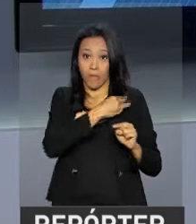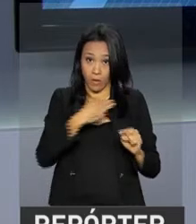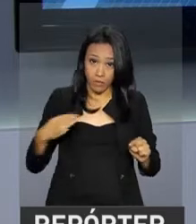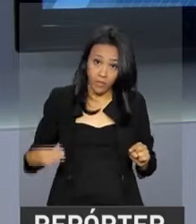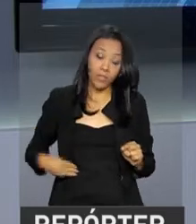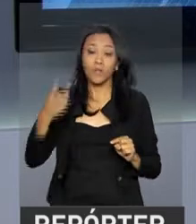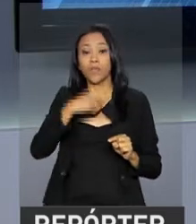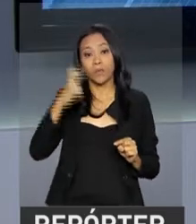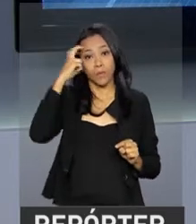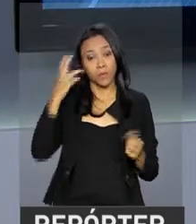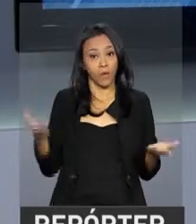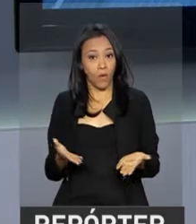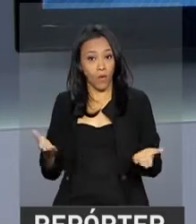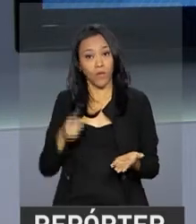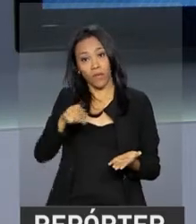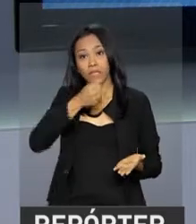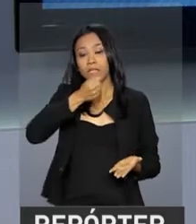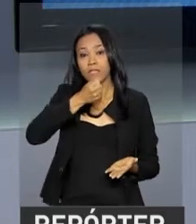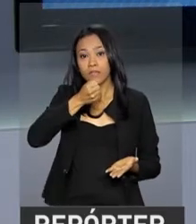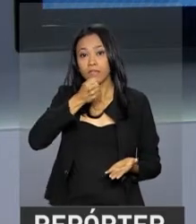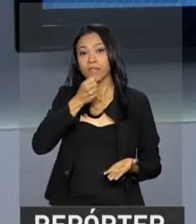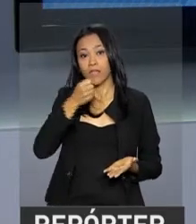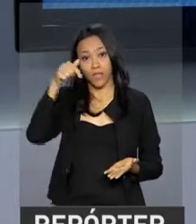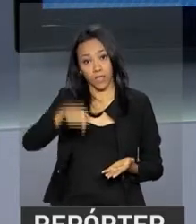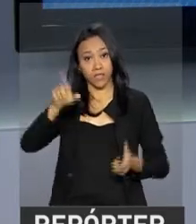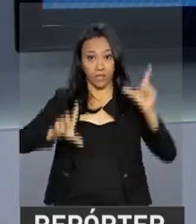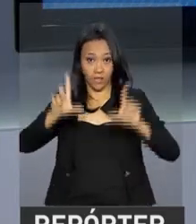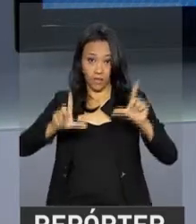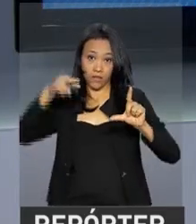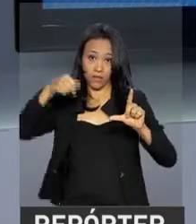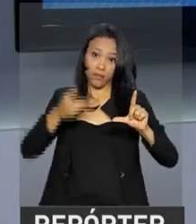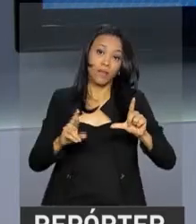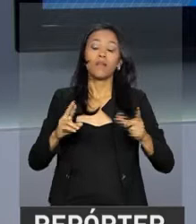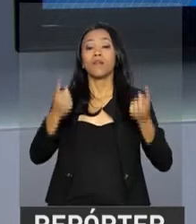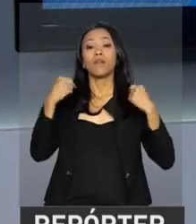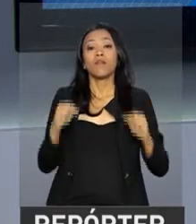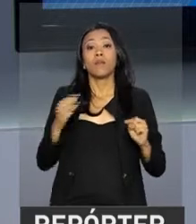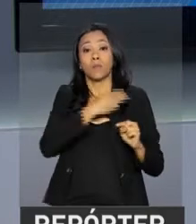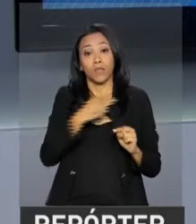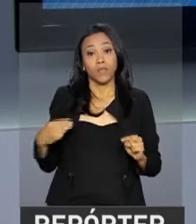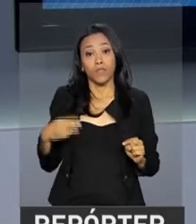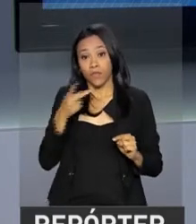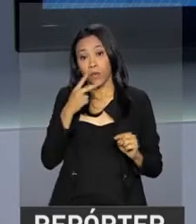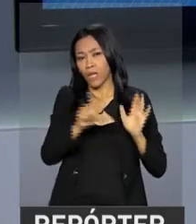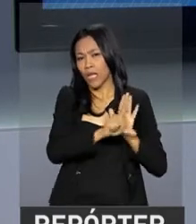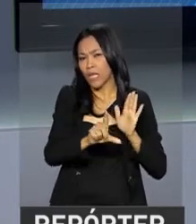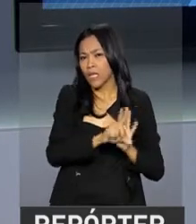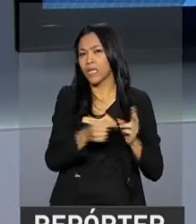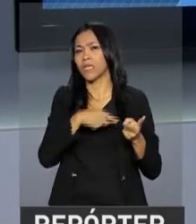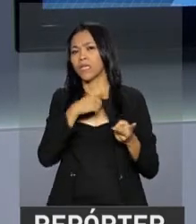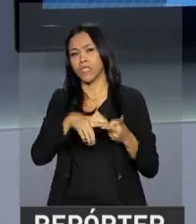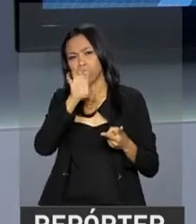leitão foi o entrevistado de hoje do programa por dentro do governo aqui da nbr o ministro falou sobre lei rouanet e direito autoral